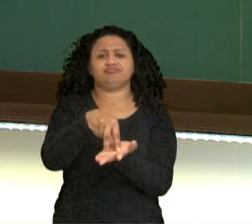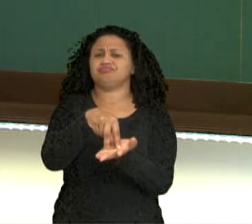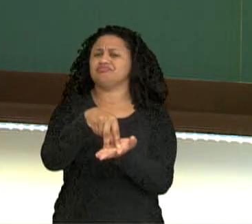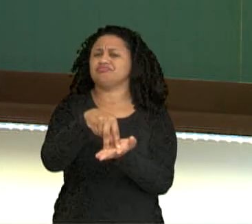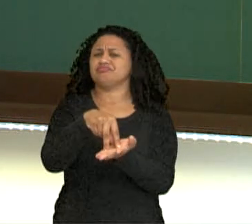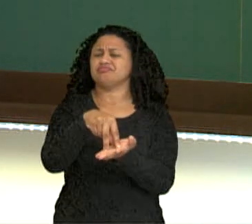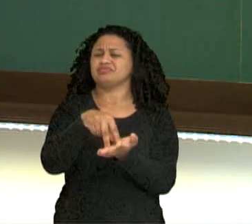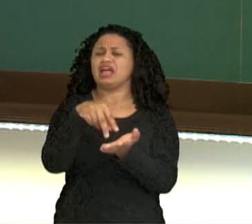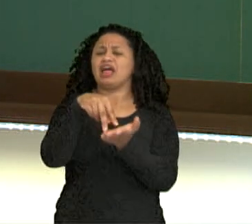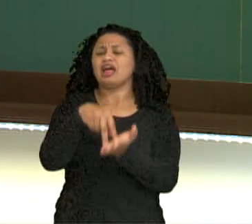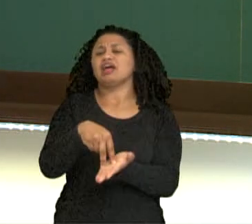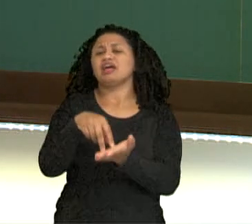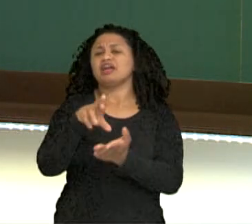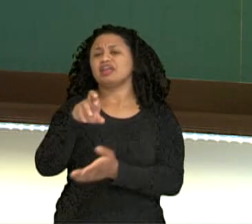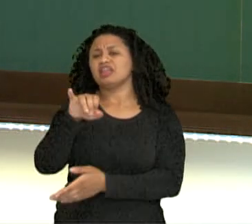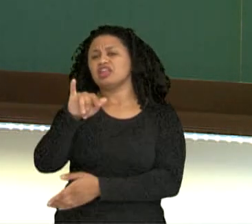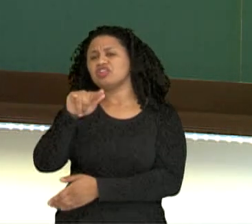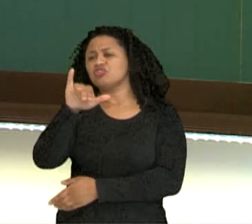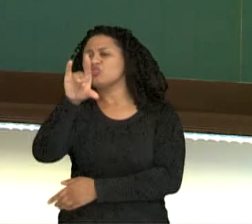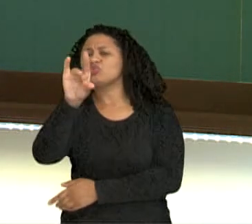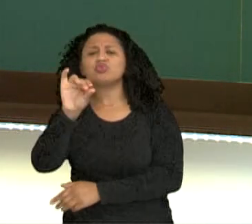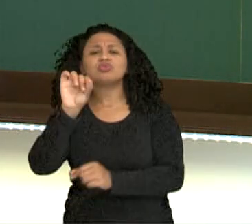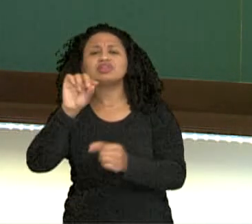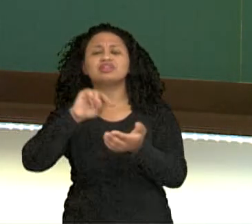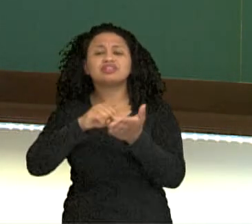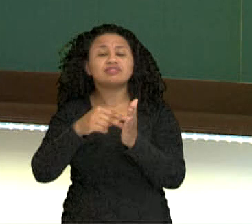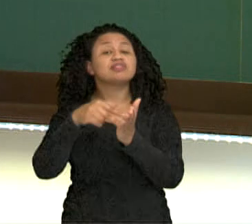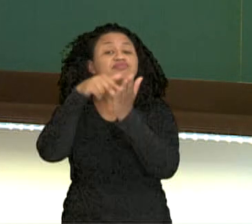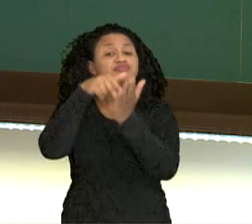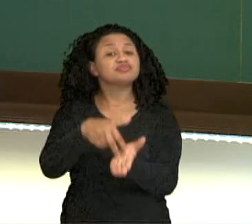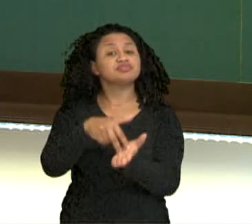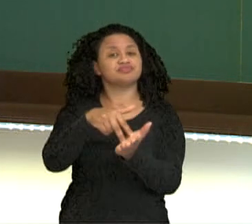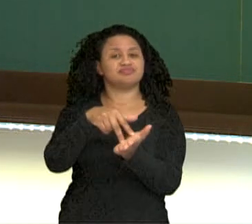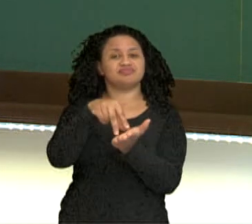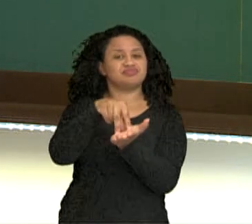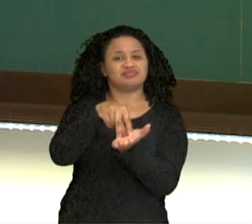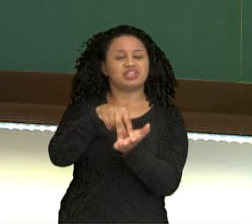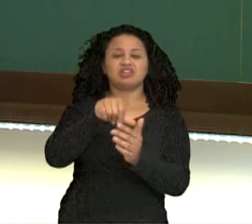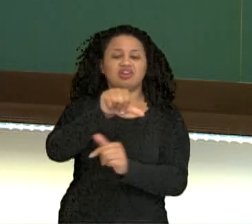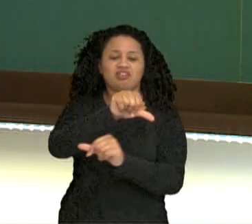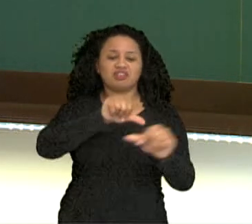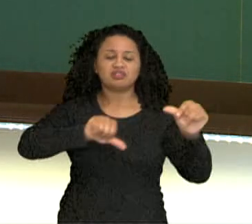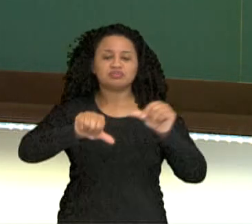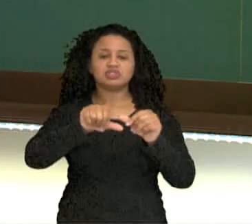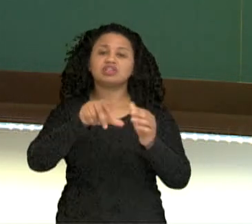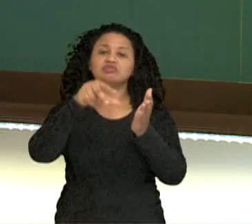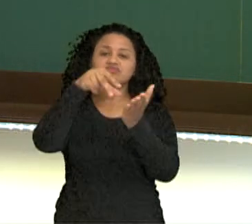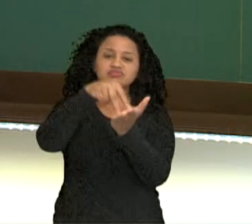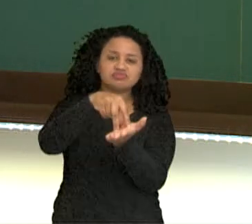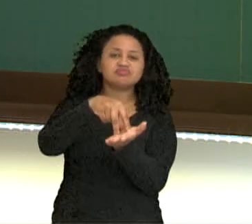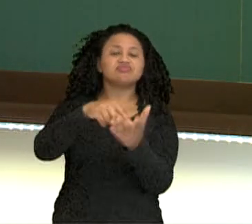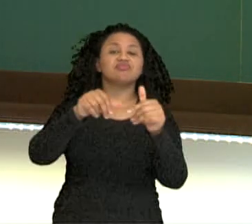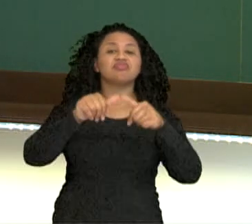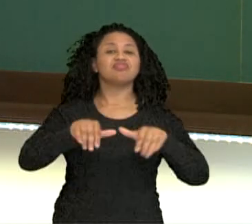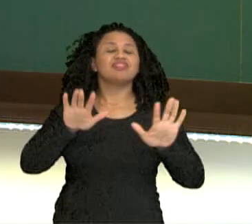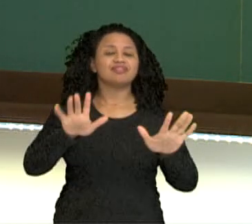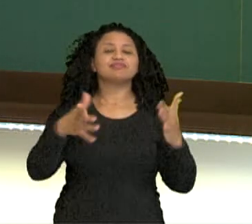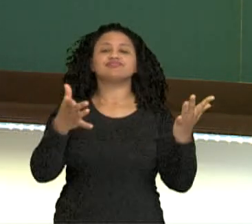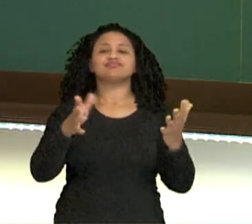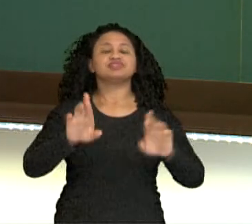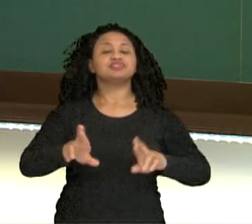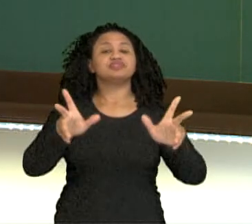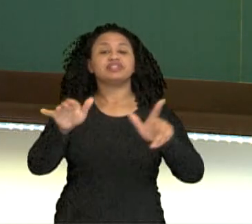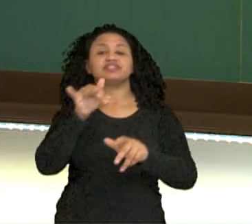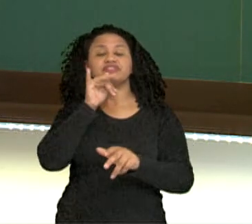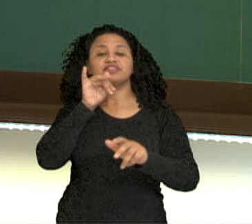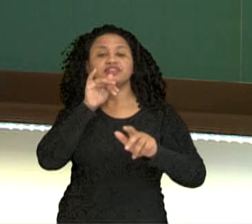é rígido, professora? Significa ser firme, quer dizer que ele não deforma, ele dá firmeza. Diferente, por exemplo, de um